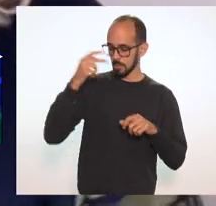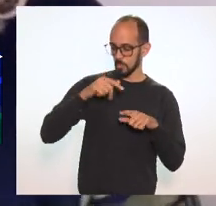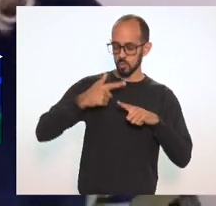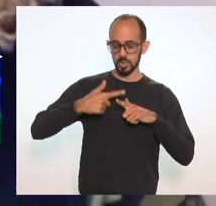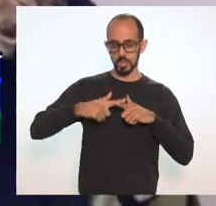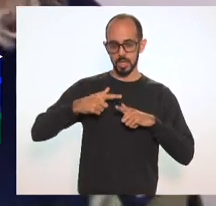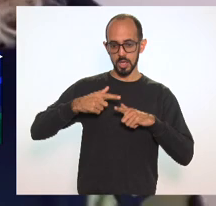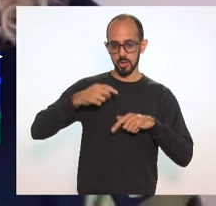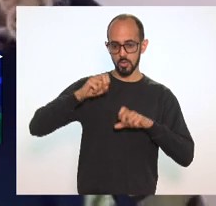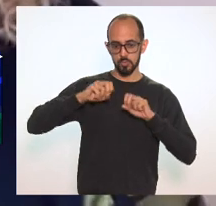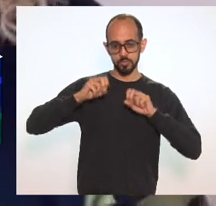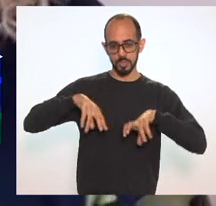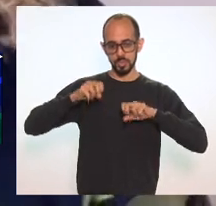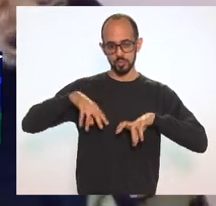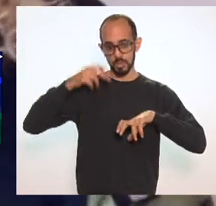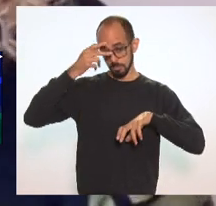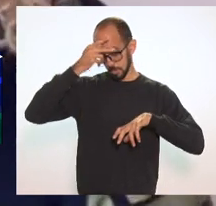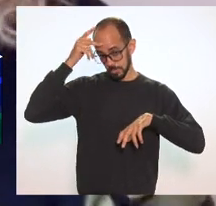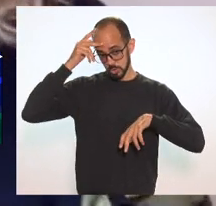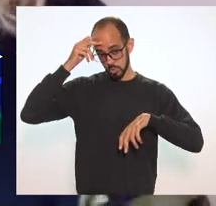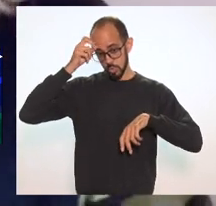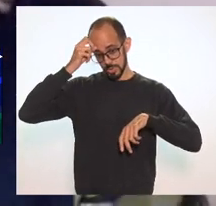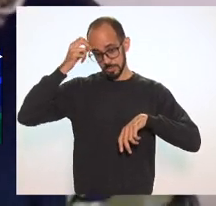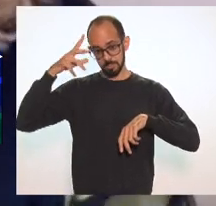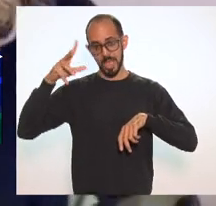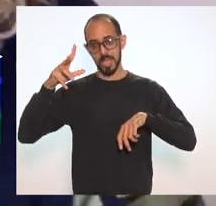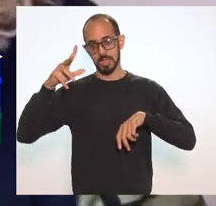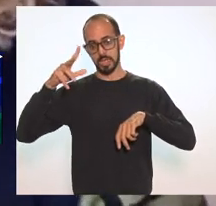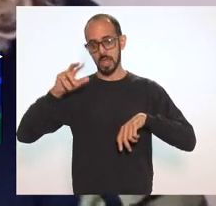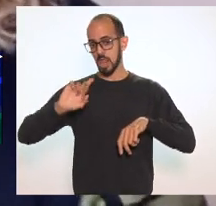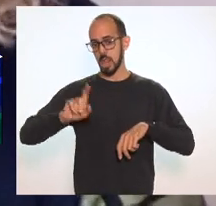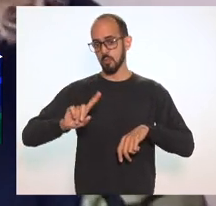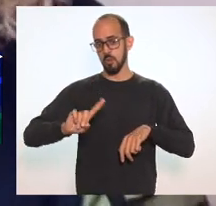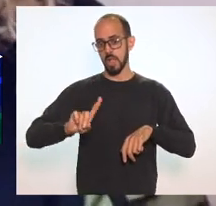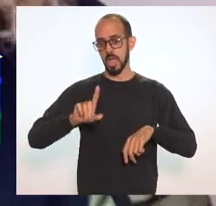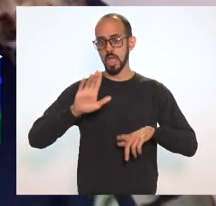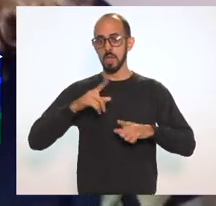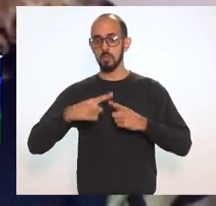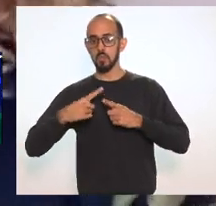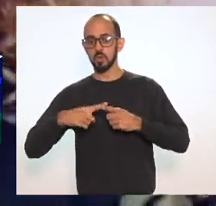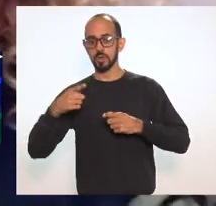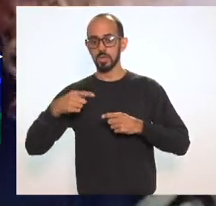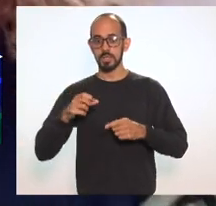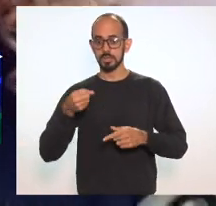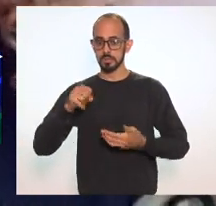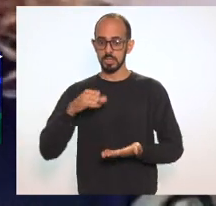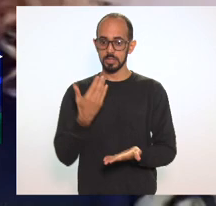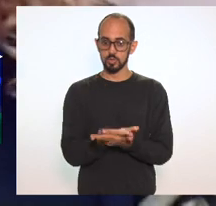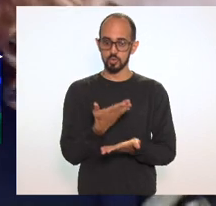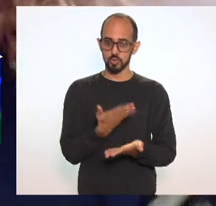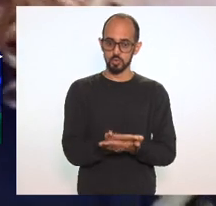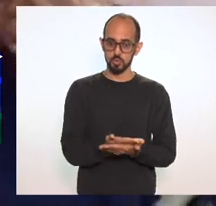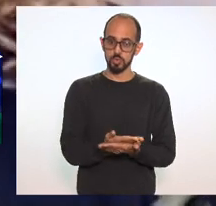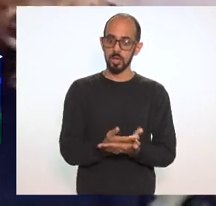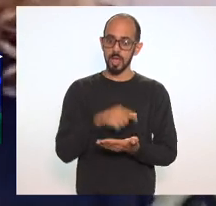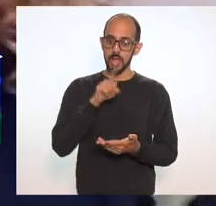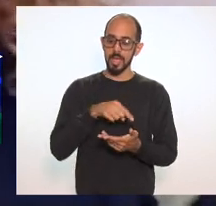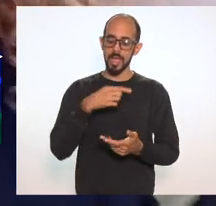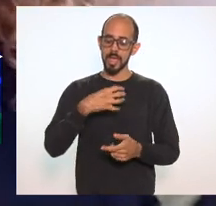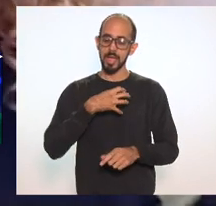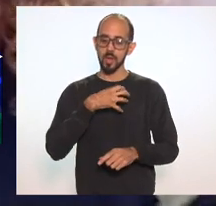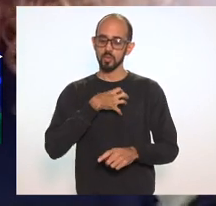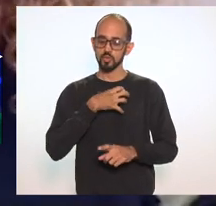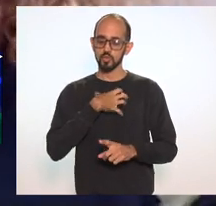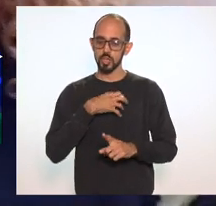mais ou menos esperto Óbvio que não Óbvio que não mas as condições de escolaridade determinam e muito as condições sociais